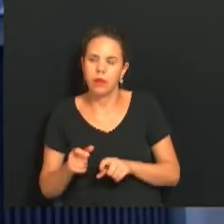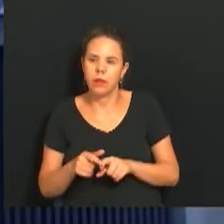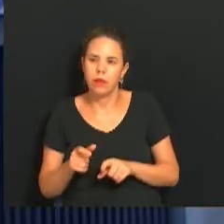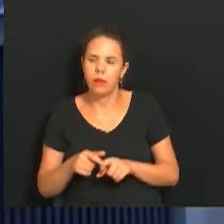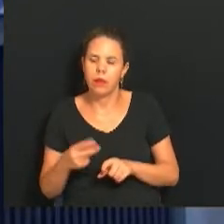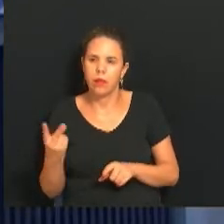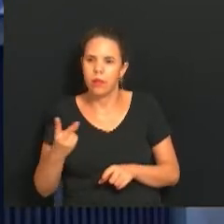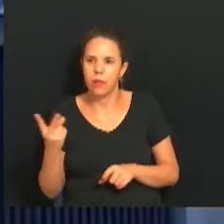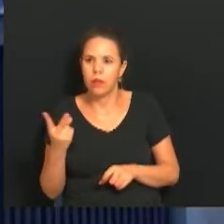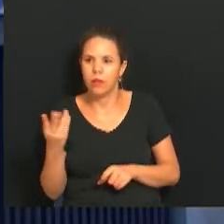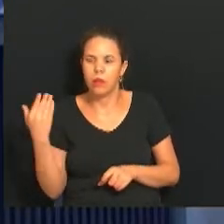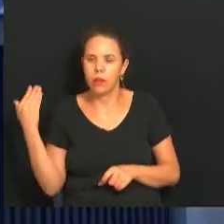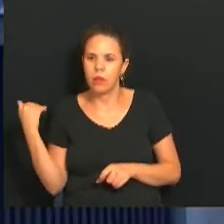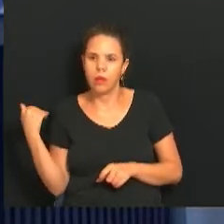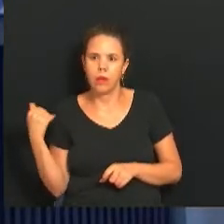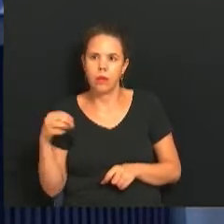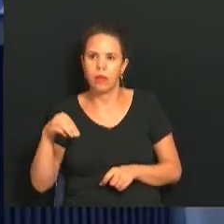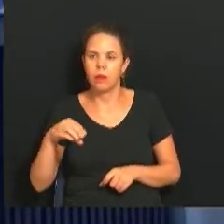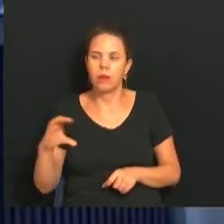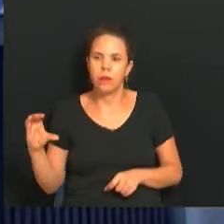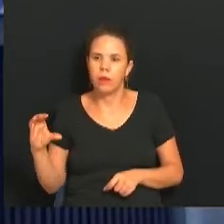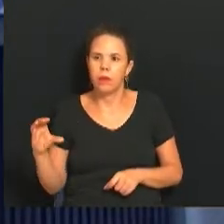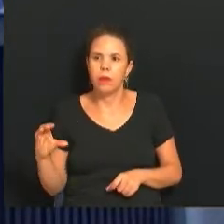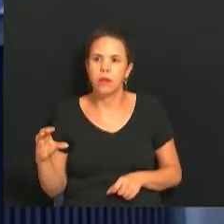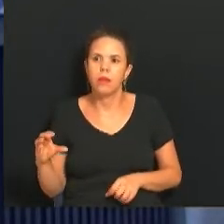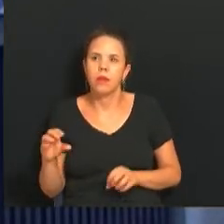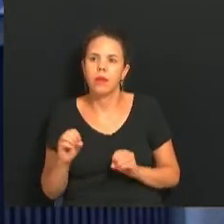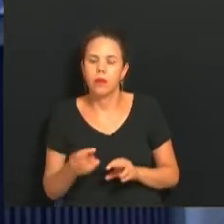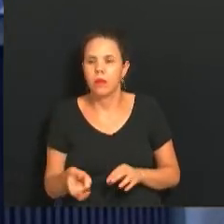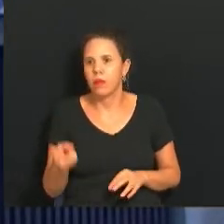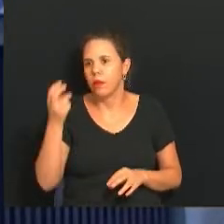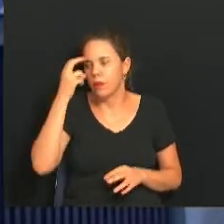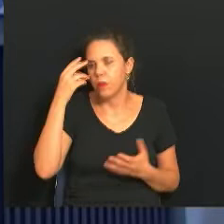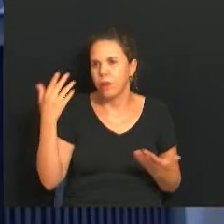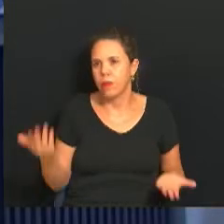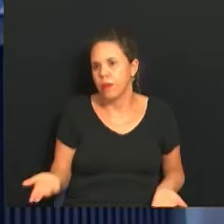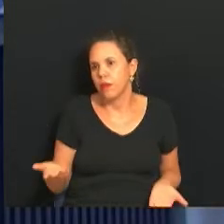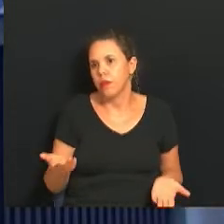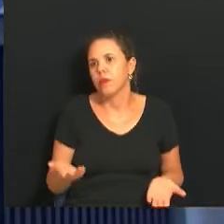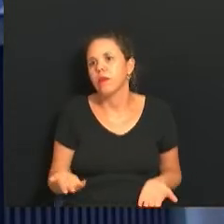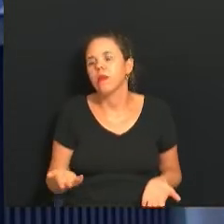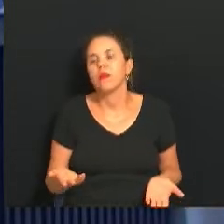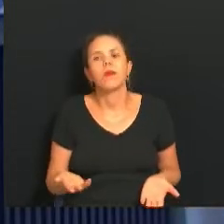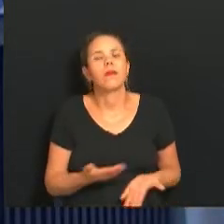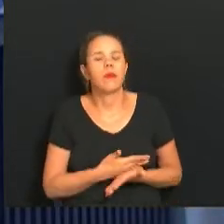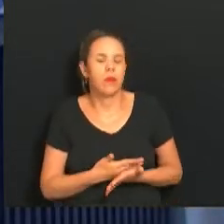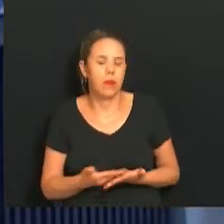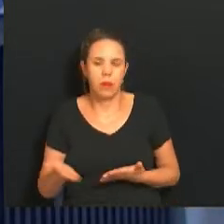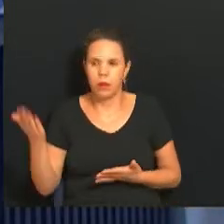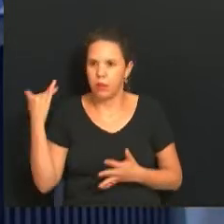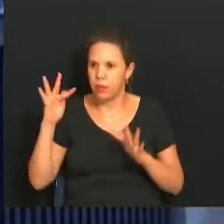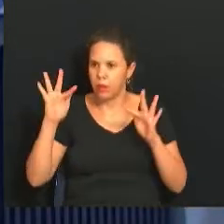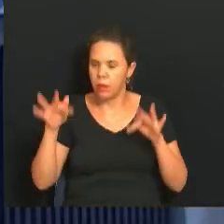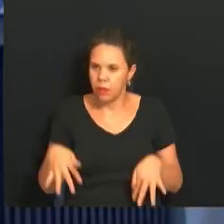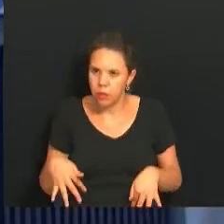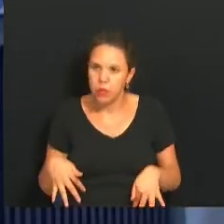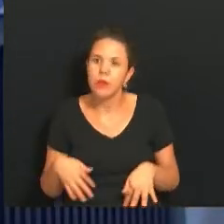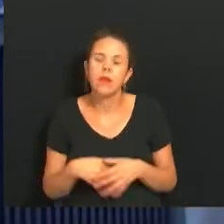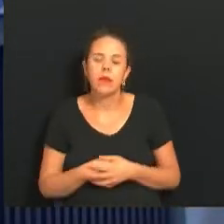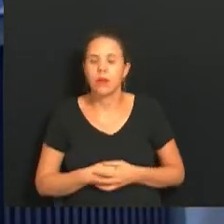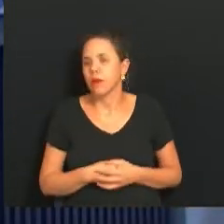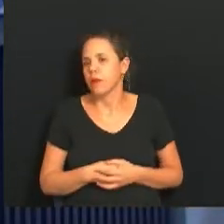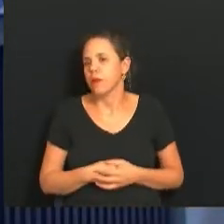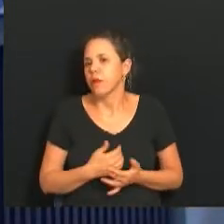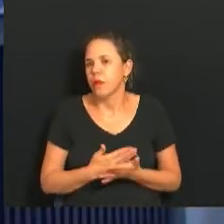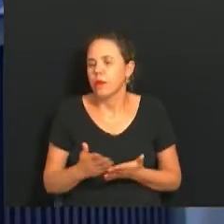reconhecimento, na época chamava MEC, Ministério da Educação e Cultura. E esse processo deu início no final de 93, início de 94.